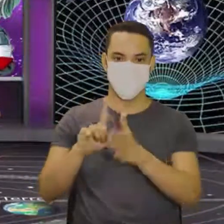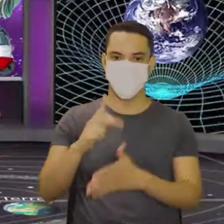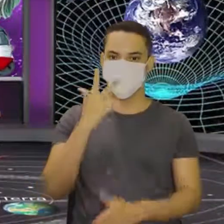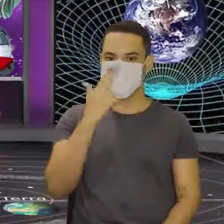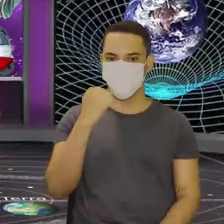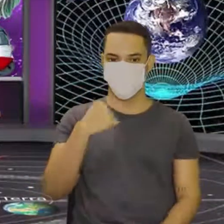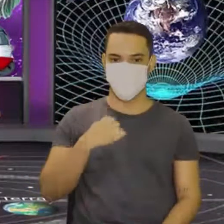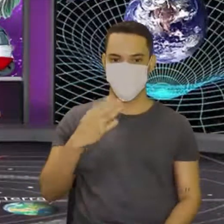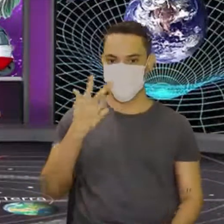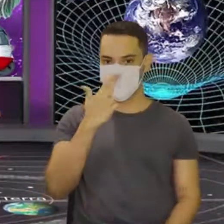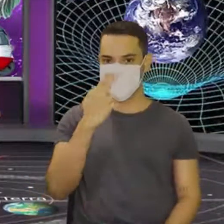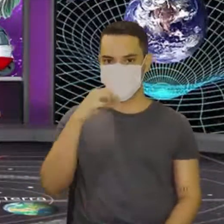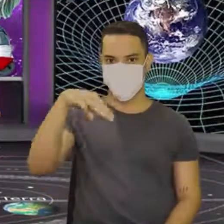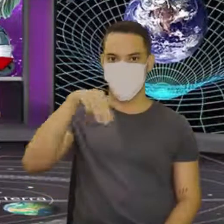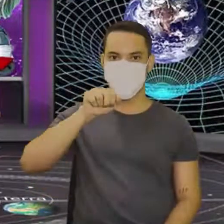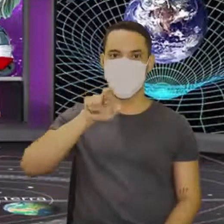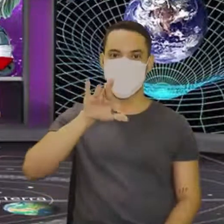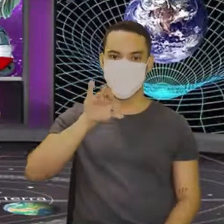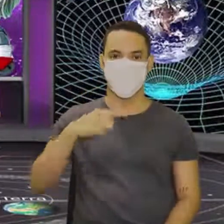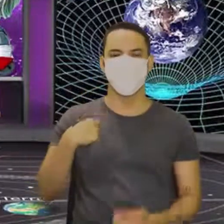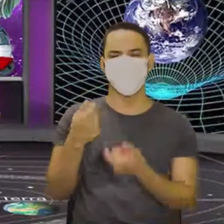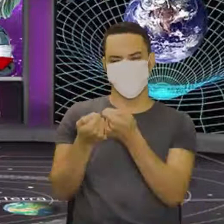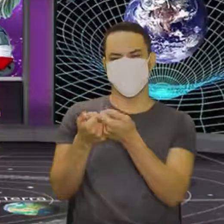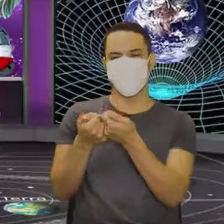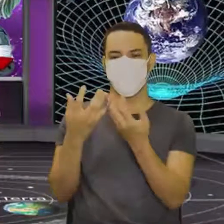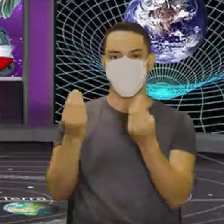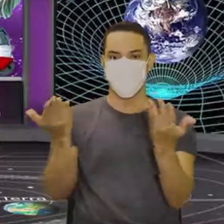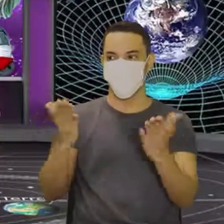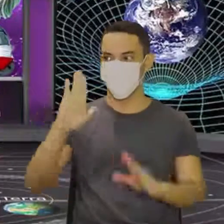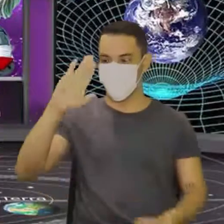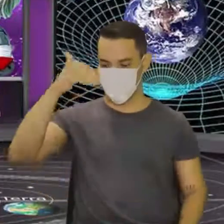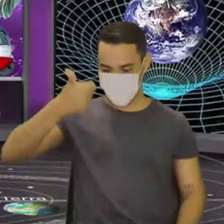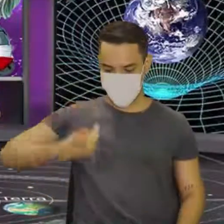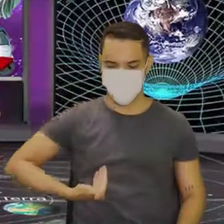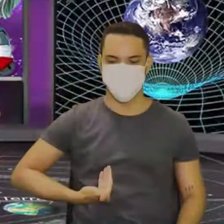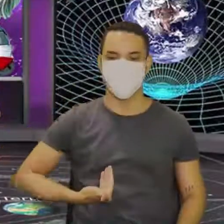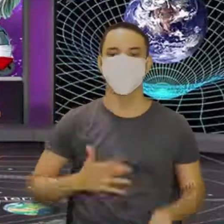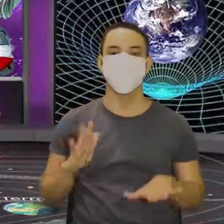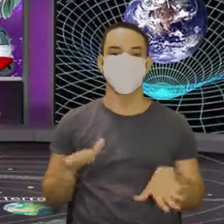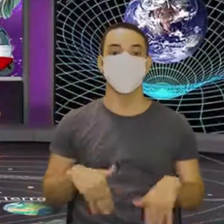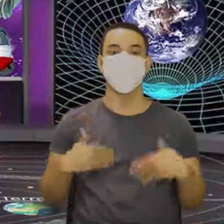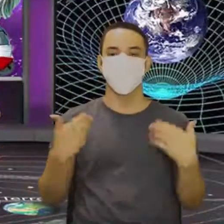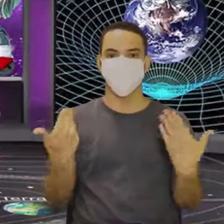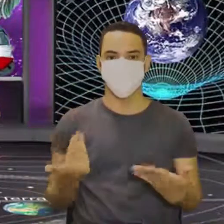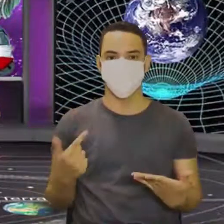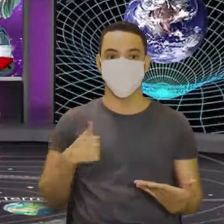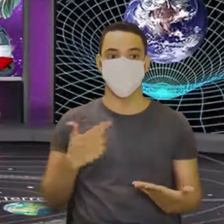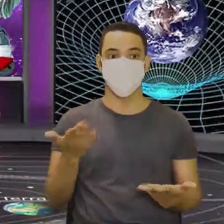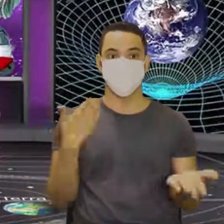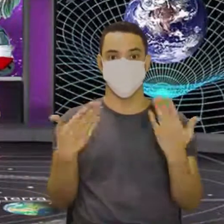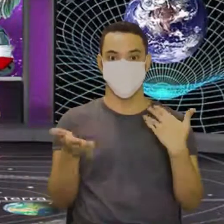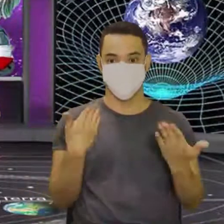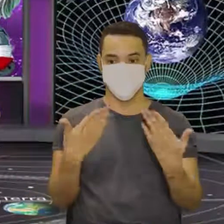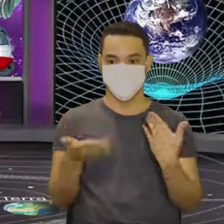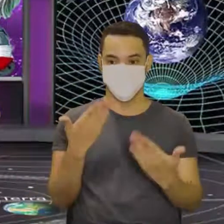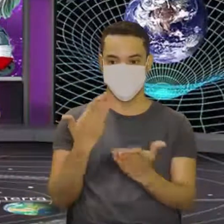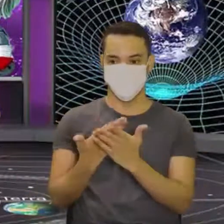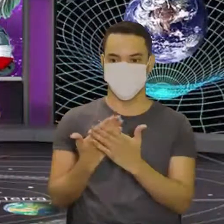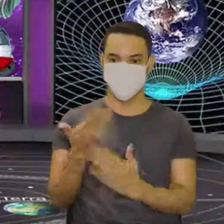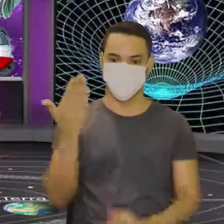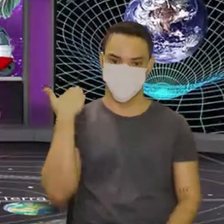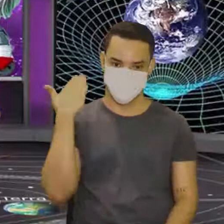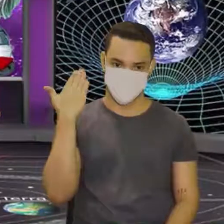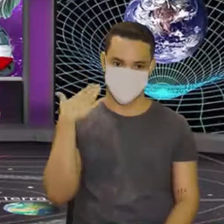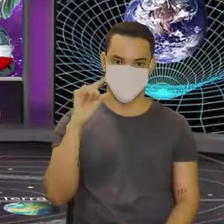com o Mario, né? Hoje eu já joguei muito, vim fazer uma homenagem aqui. Bom, pessoal, o que nós estávamos conversando na aula